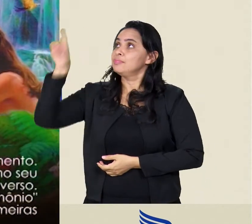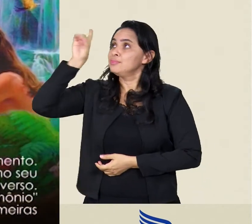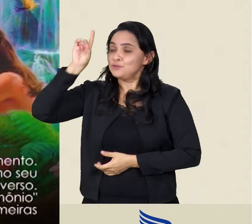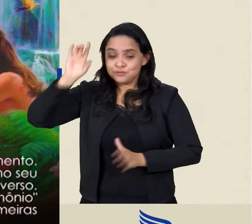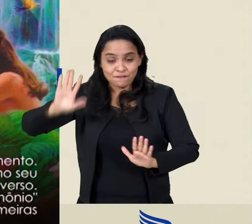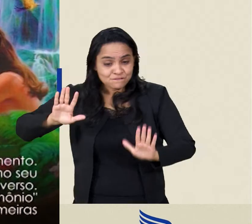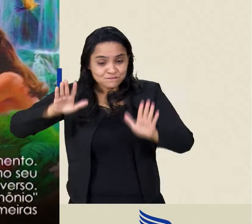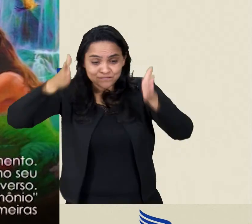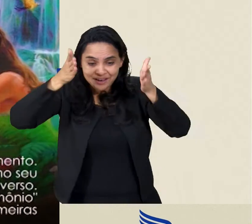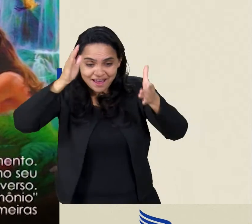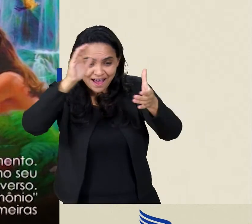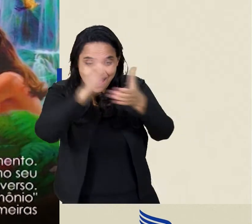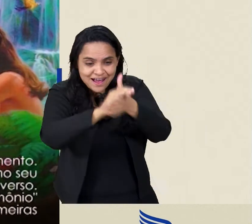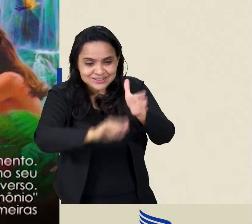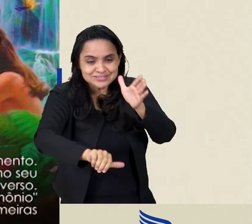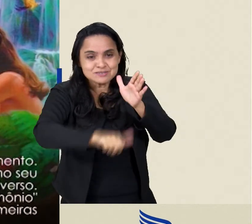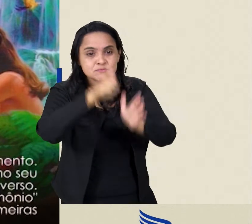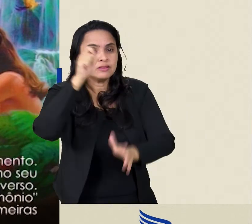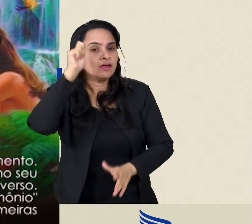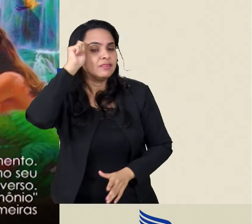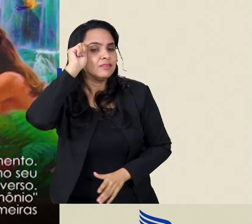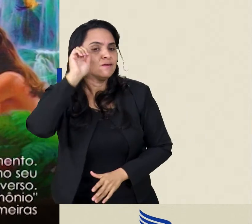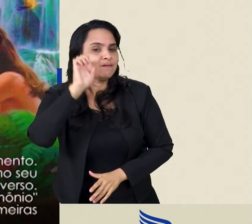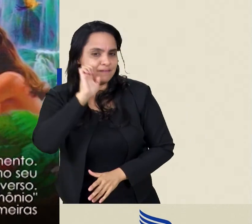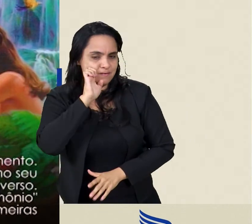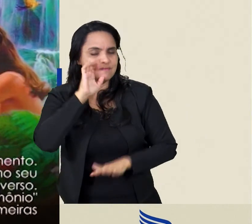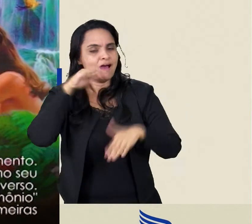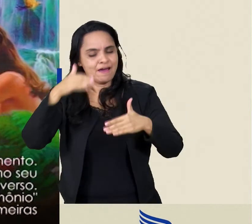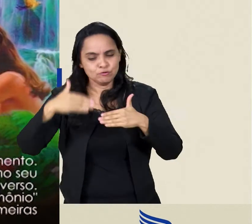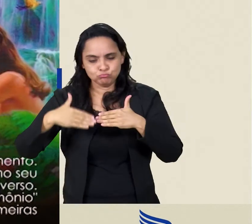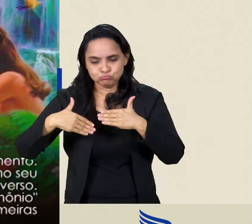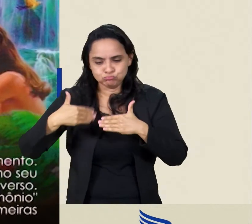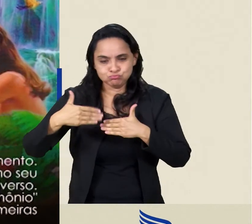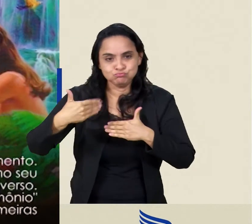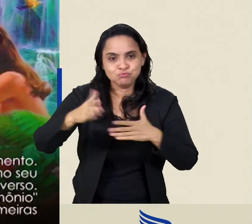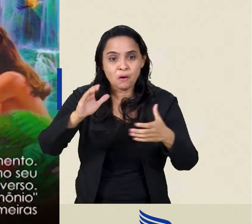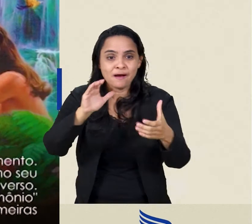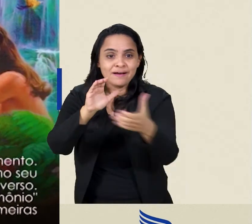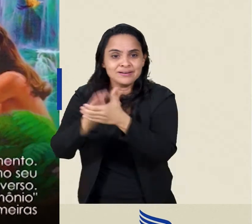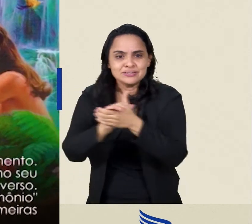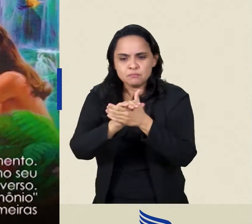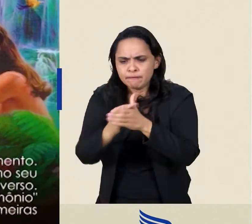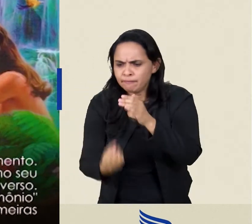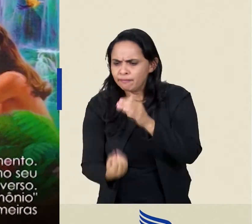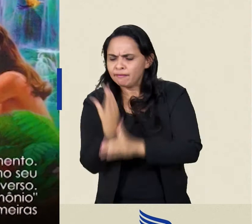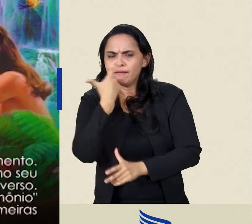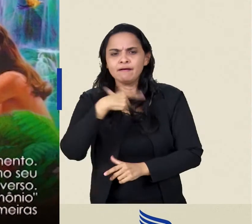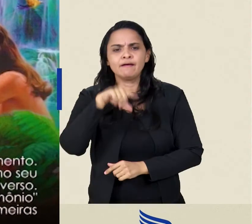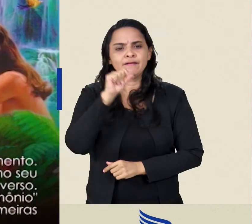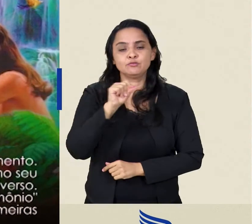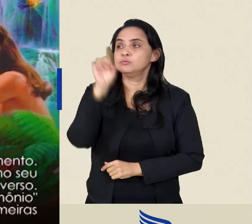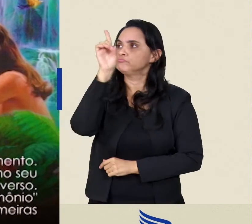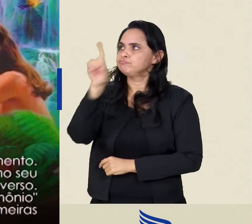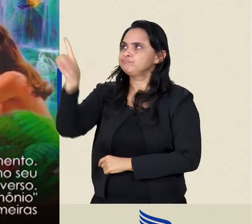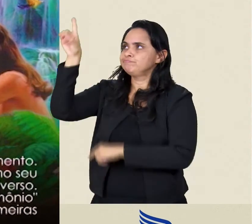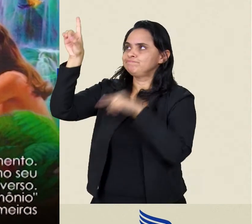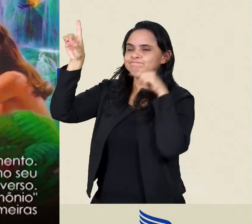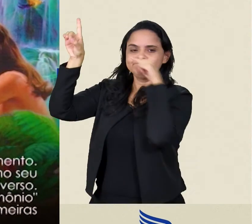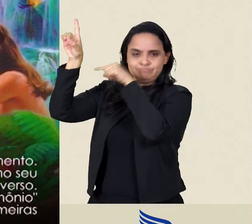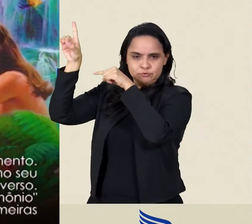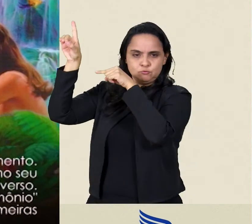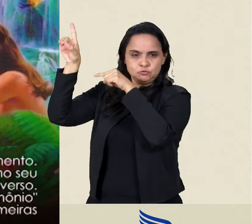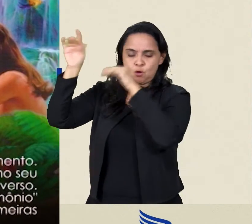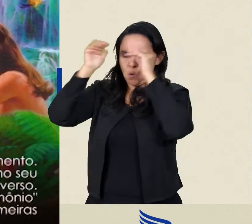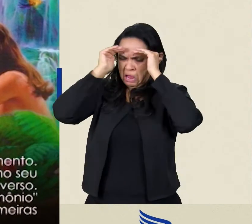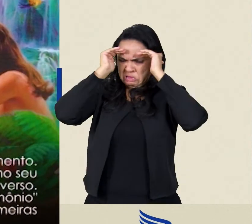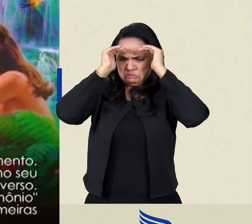casamento. Assim, esta instituição tem como seu originador o Criador do universo. Venerado